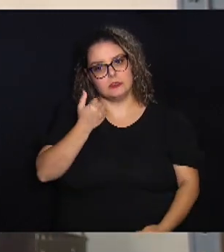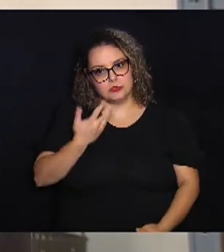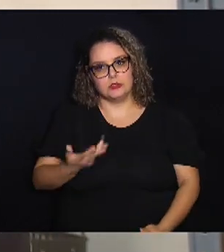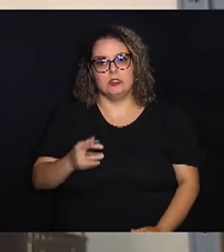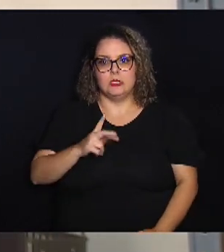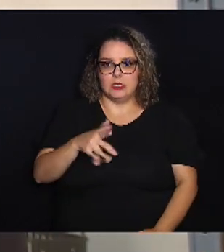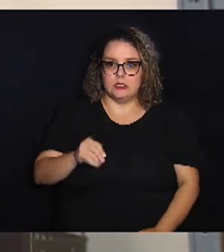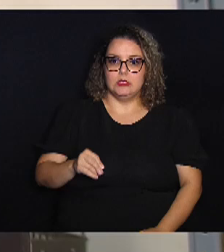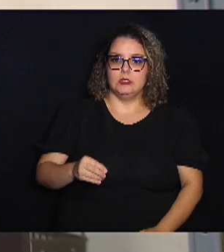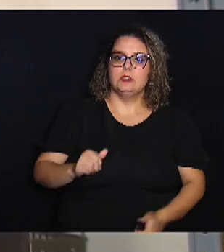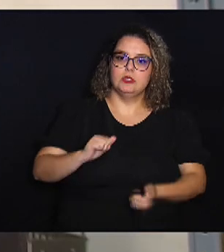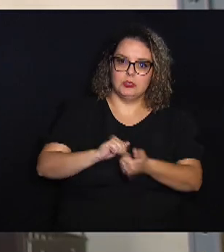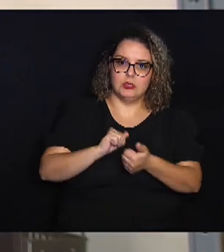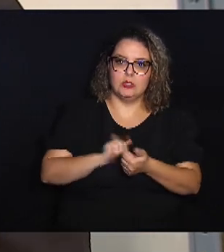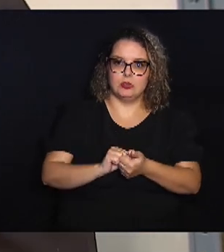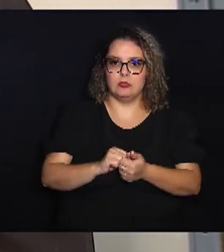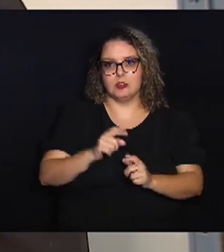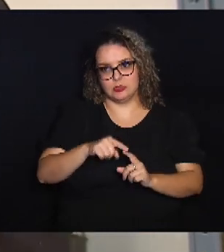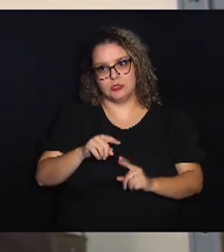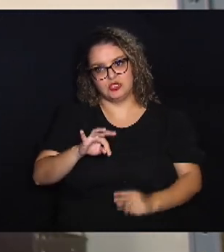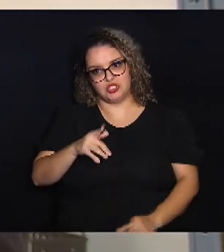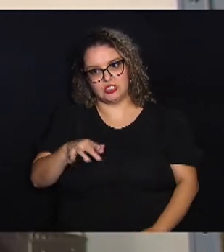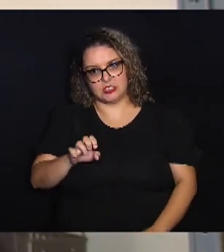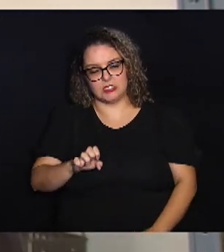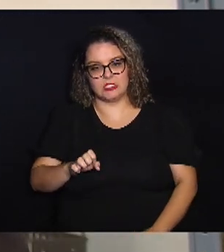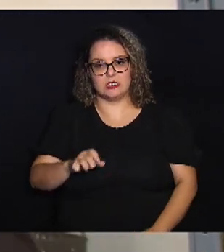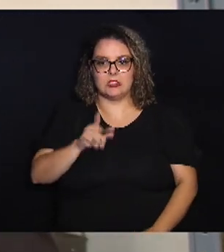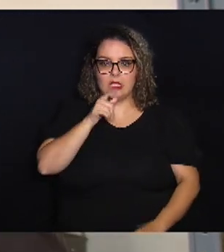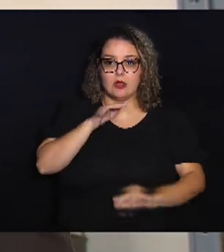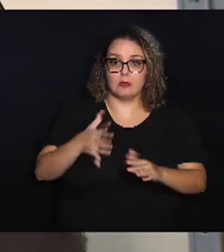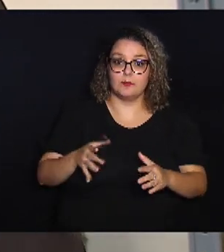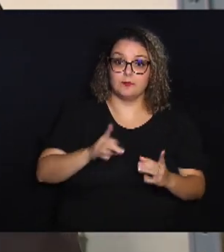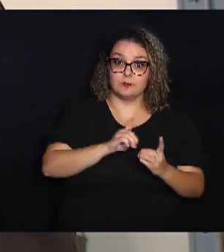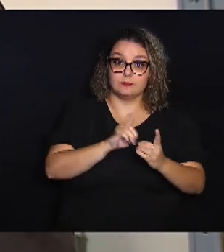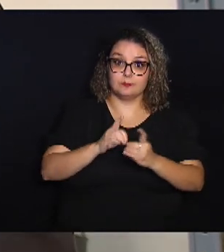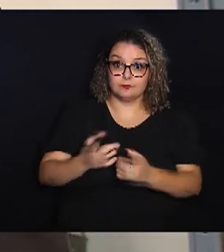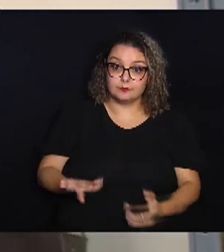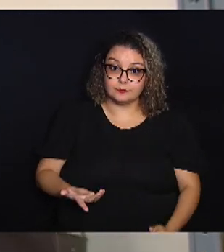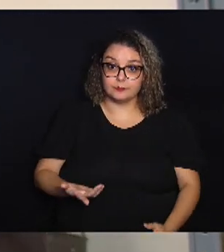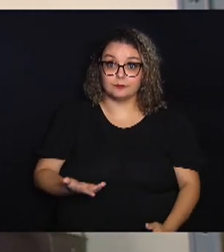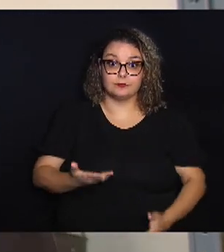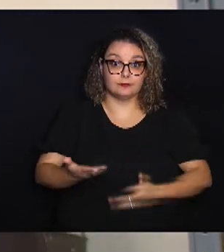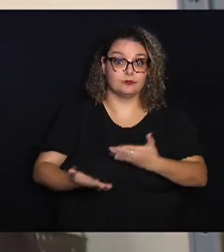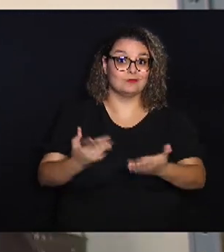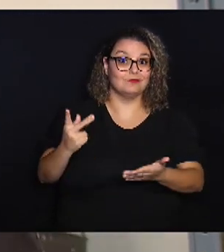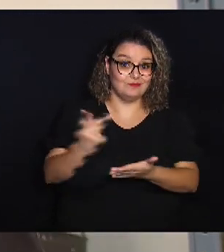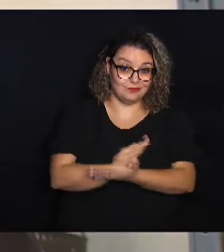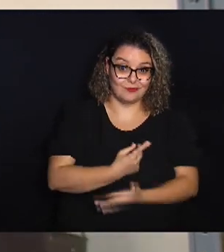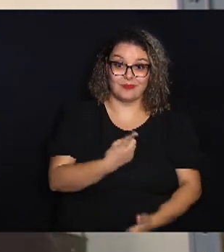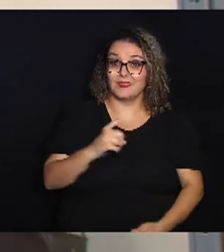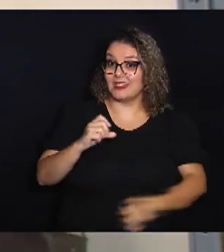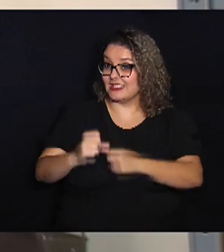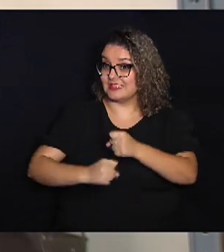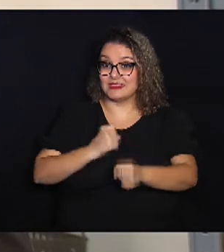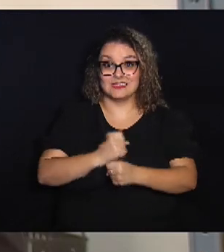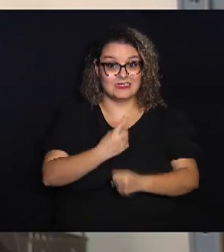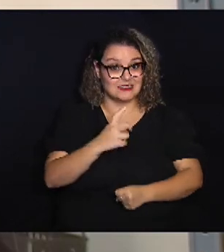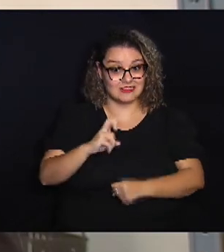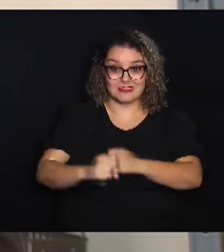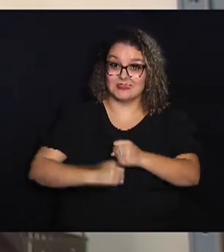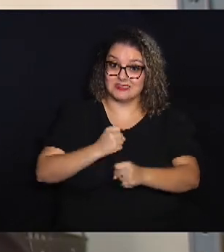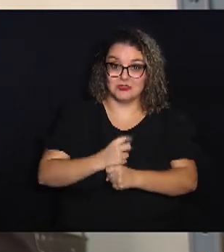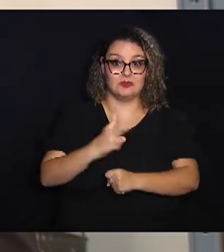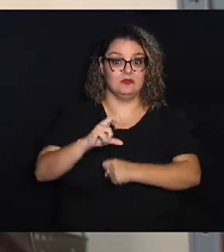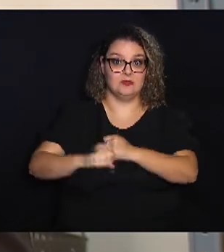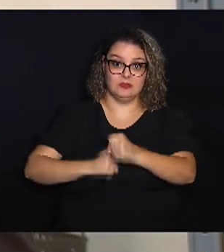de qualidade para a espécie tigre d'água. Às vezes eu atendo animais que estão submetidos a um cuidado errado há 10 anos, 15 anos, 20 anos e